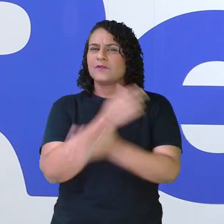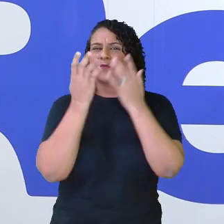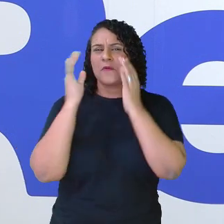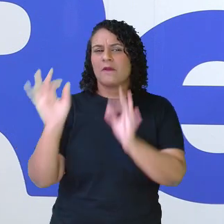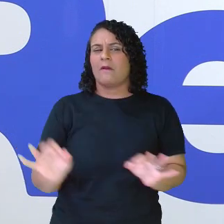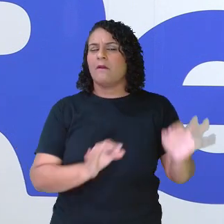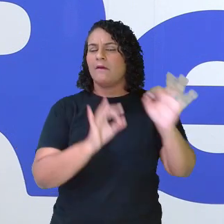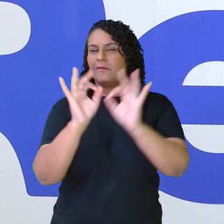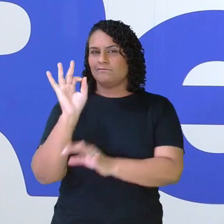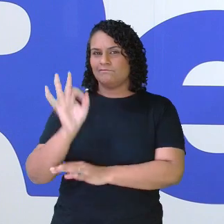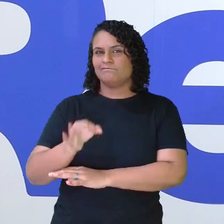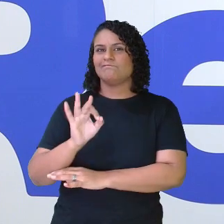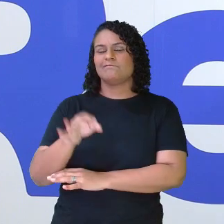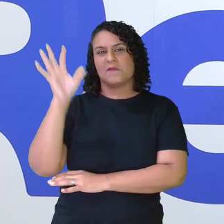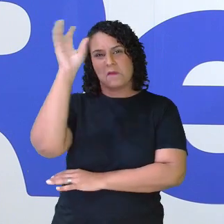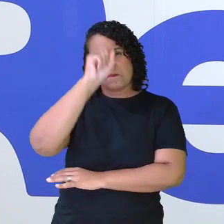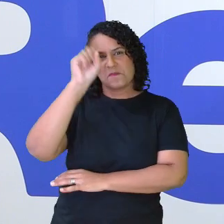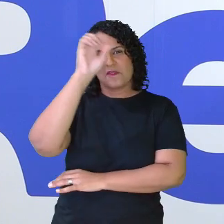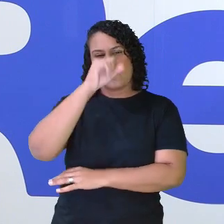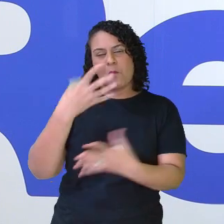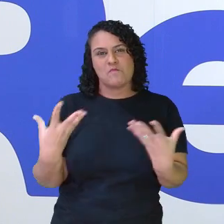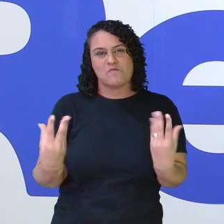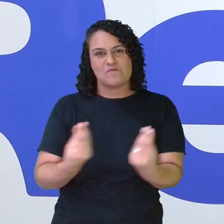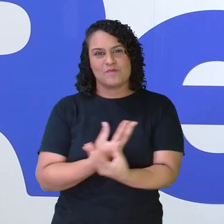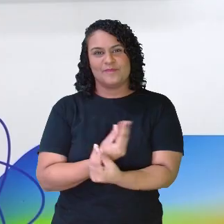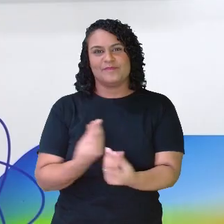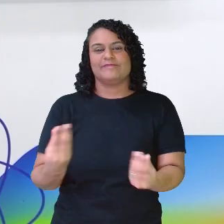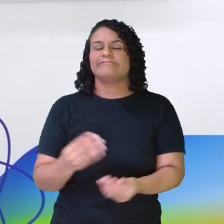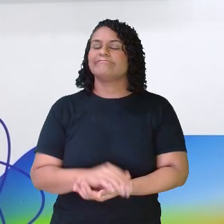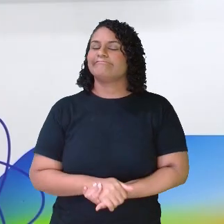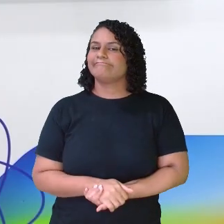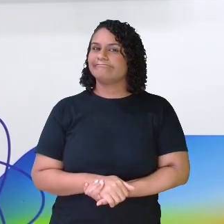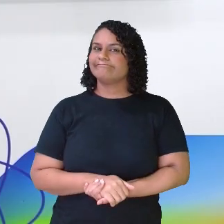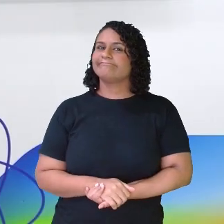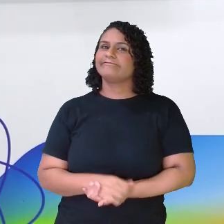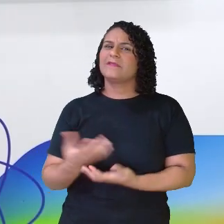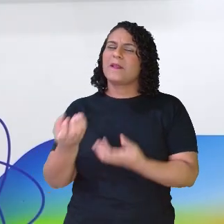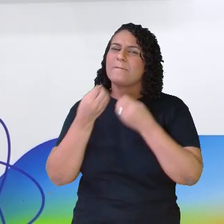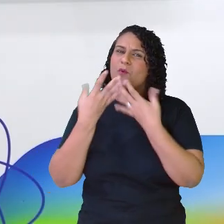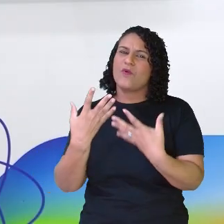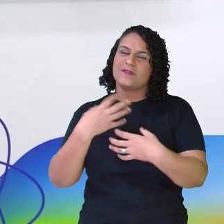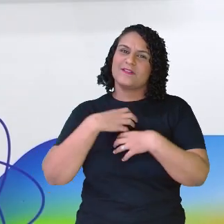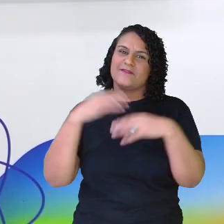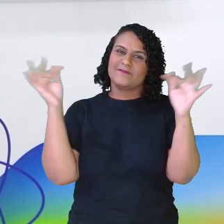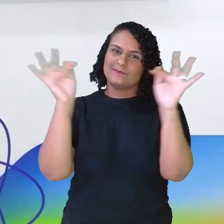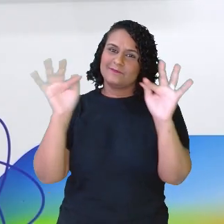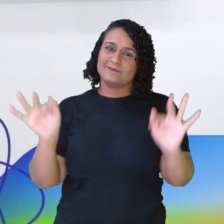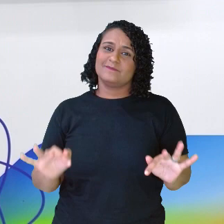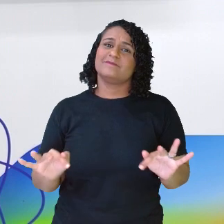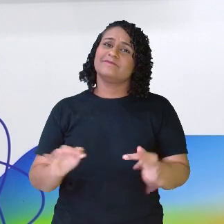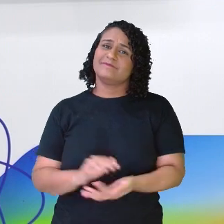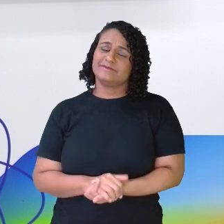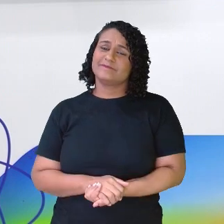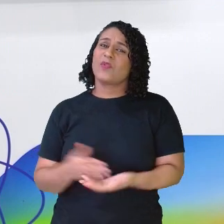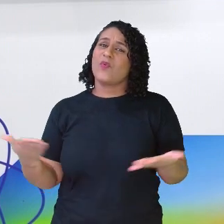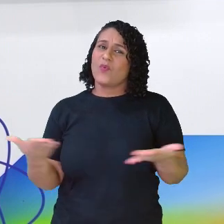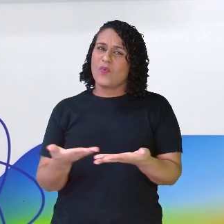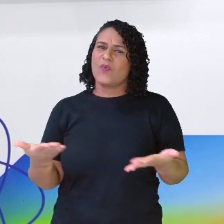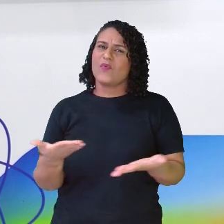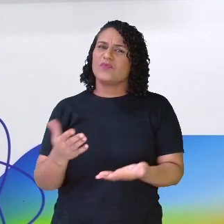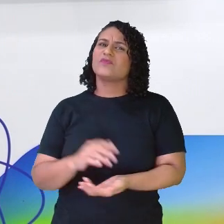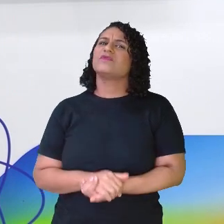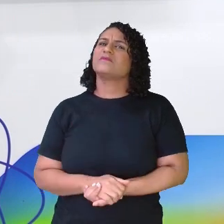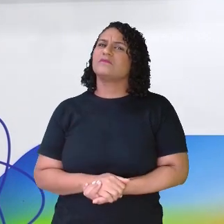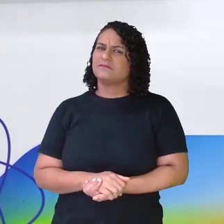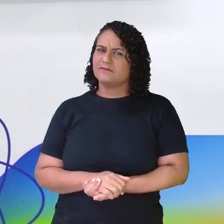com certeza e aprenderam tanto quanto eu. Olha aí, coisa boa, a gente fica feliz por isso. Hoje vou quebrar realmente os protocolos, hoje nós vamos ficar